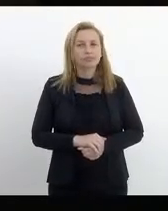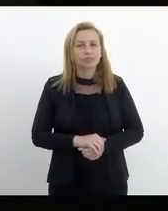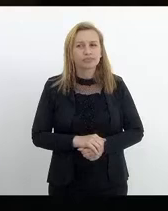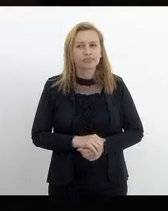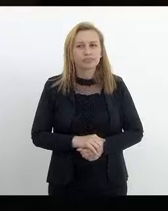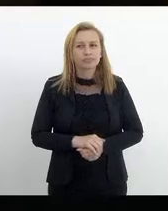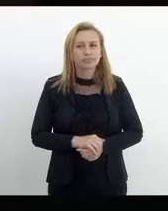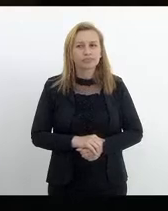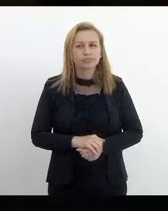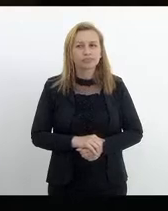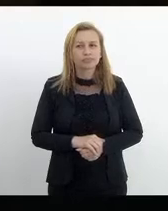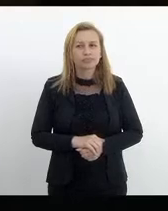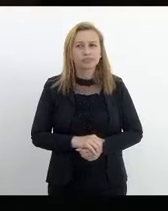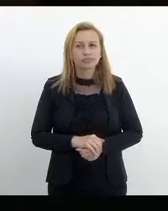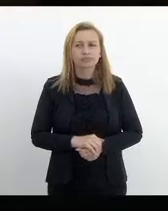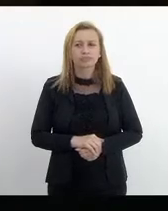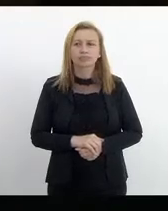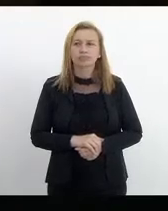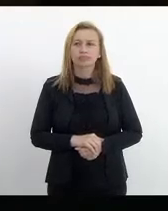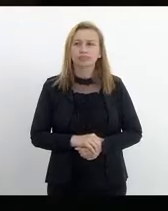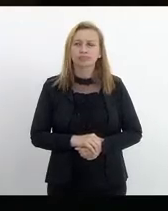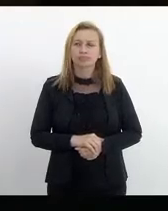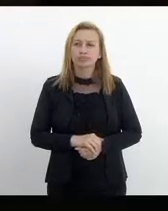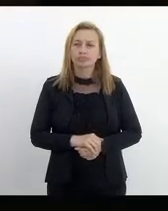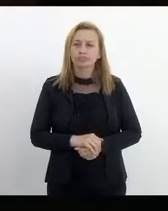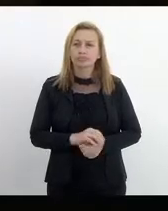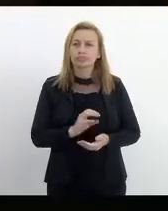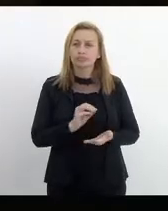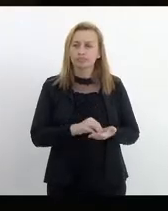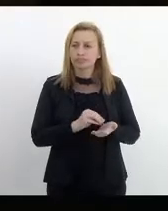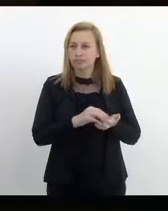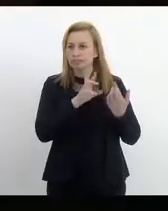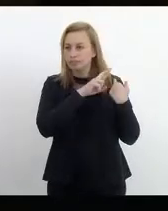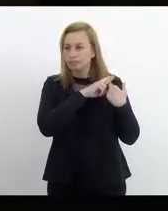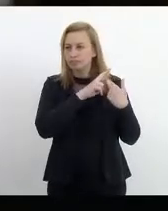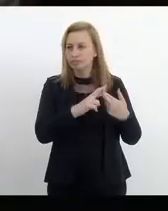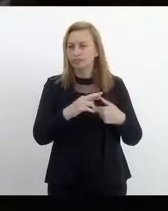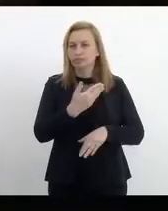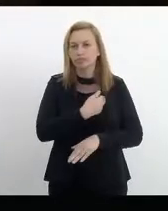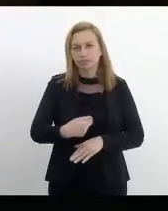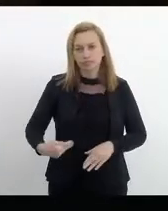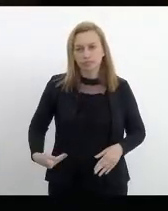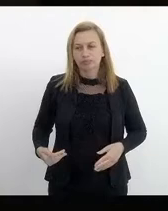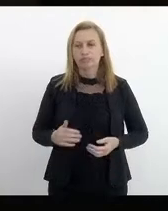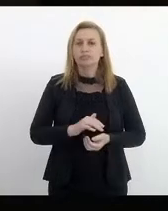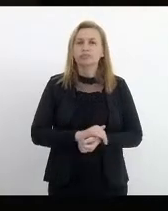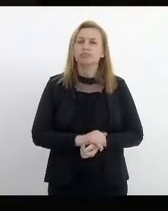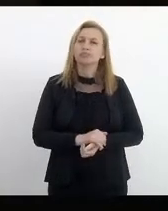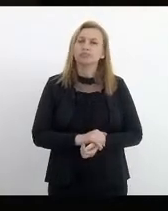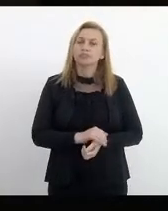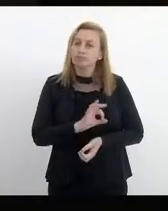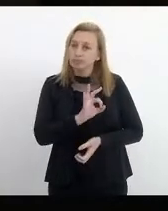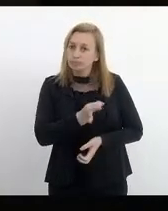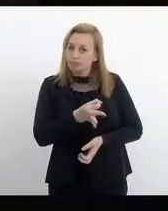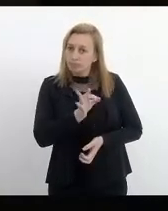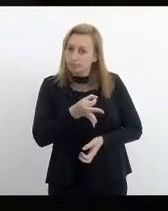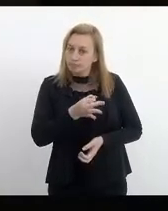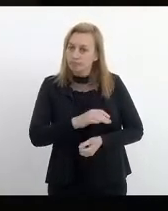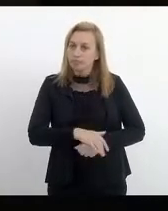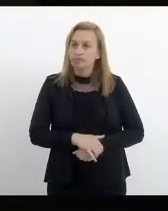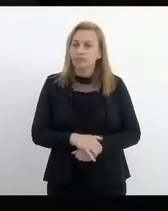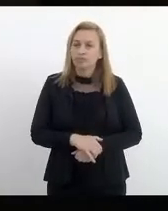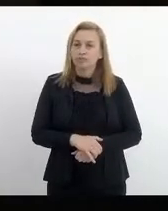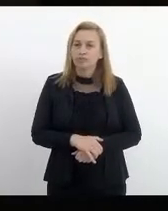de racionalidade sem responsabilidade do governante exatamente a